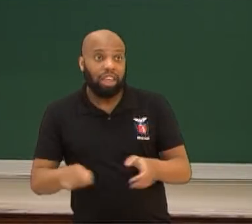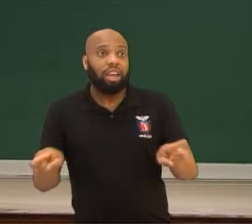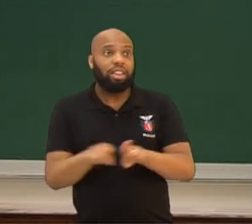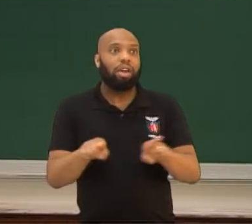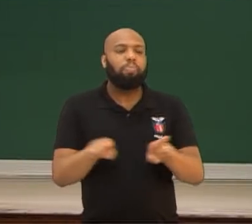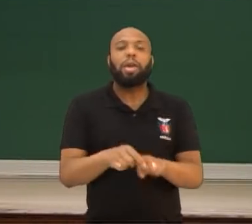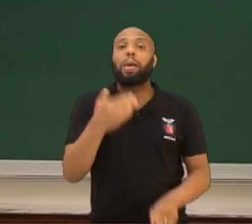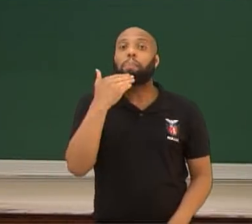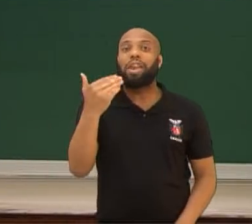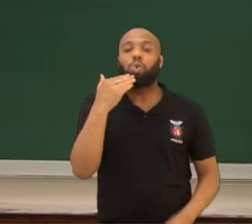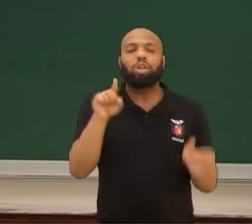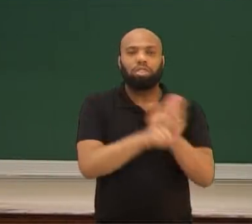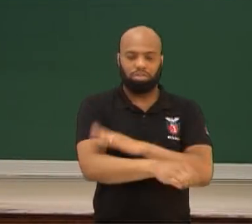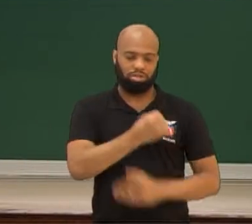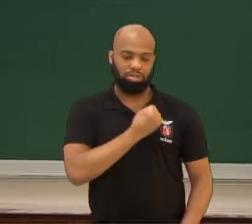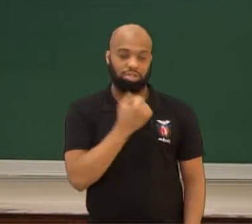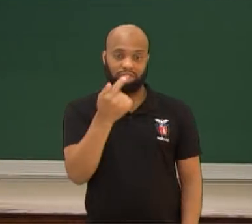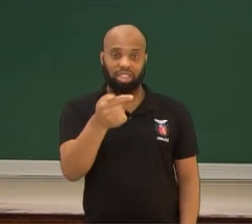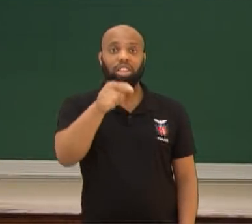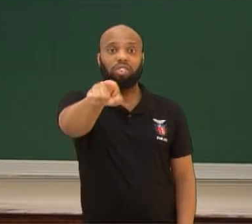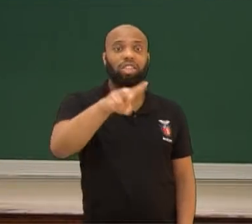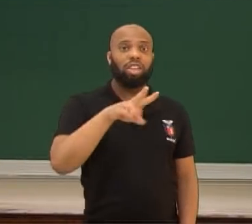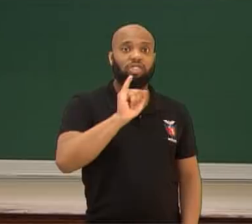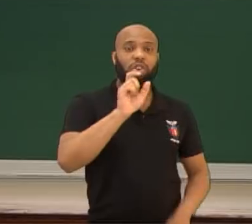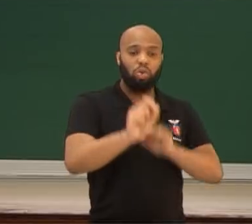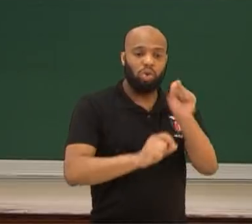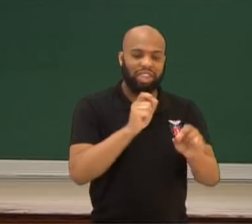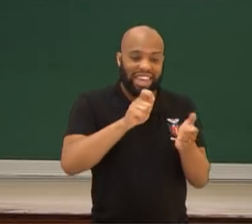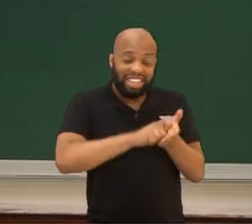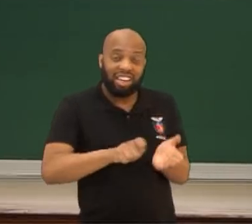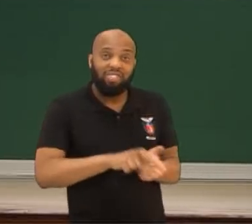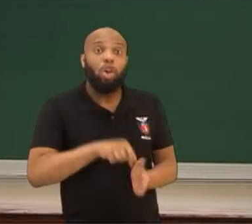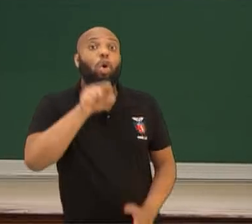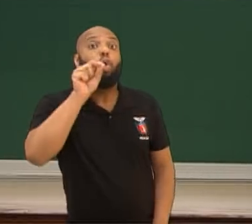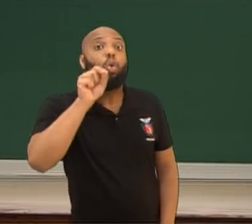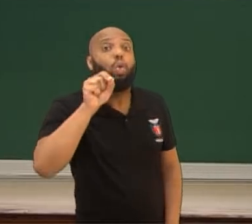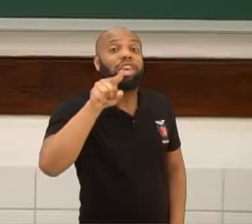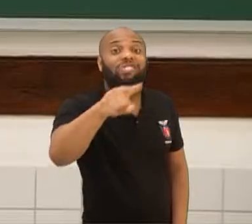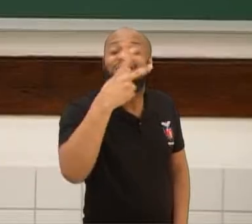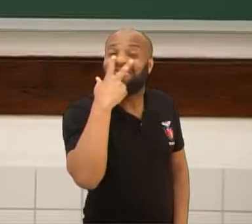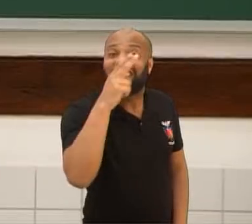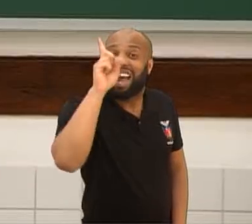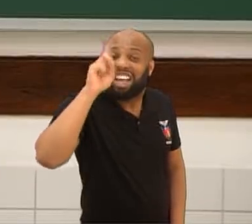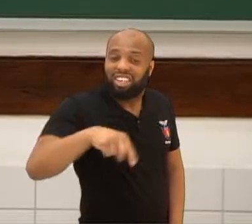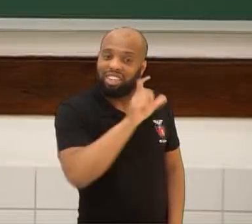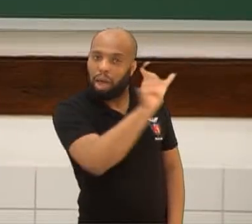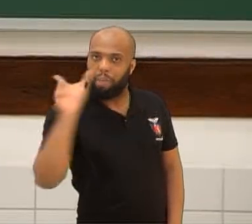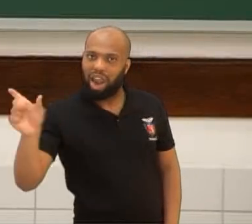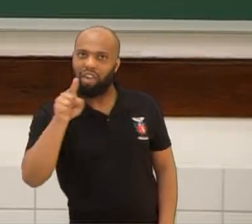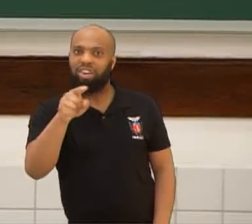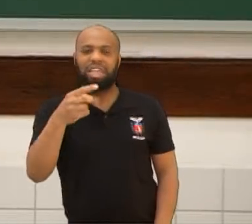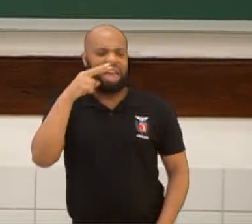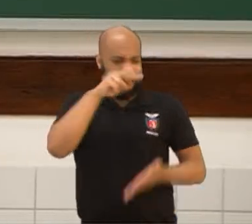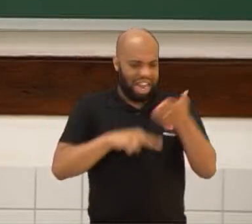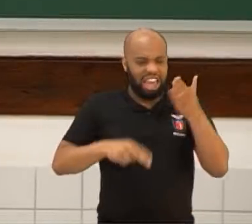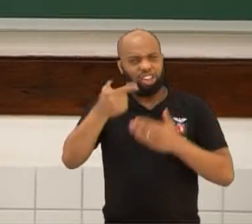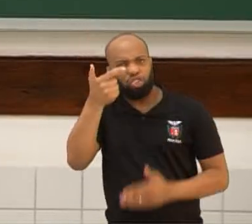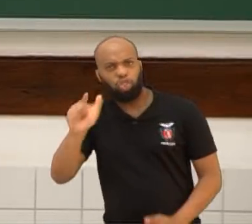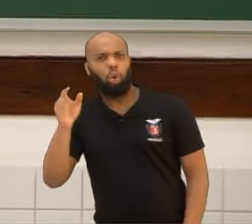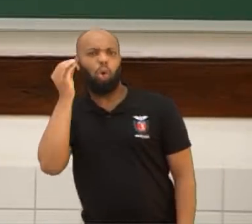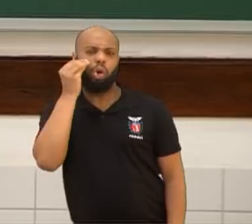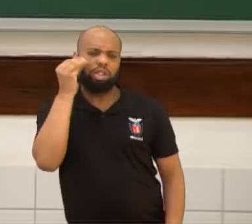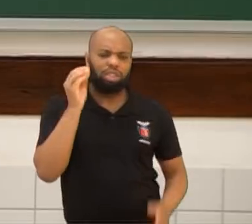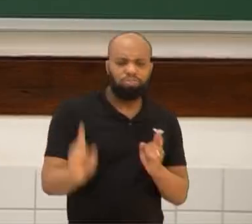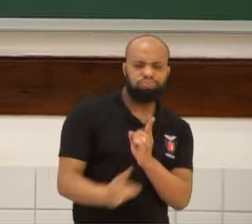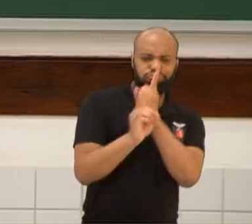7 solicita que vocês elaborem uma definição para essas palavras. Então, vocês vão ler, vão tentar adivinhar o que significa e